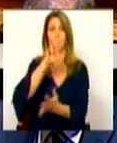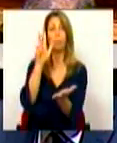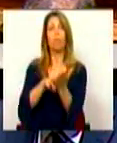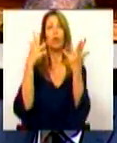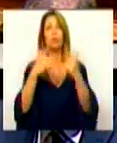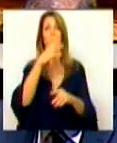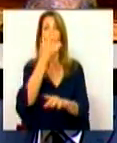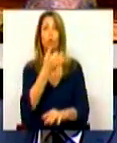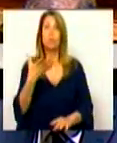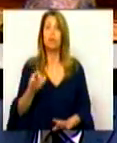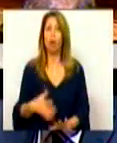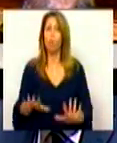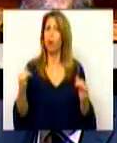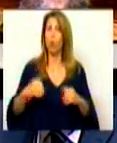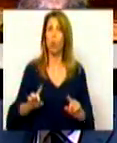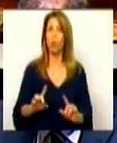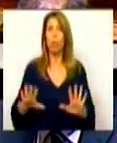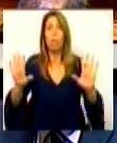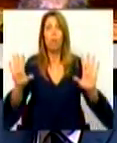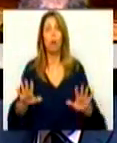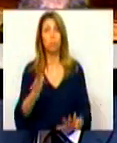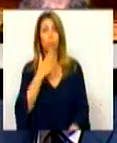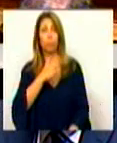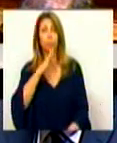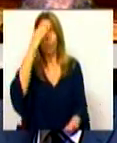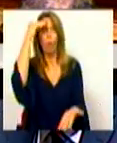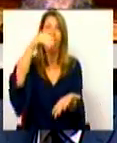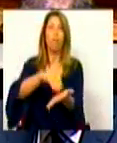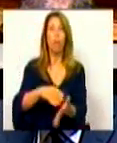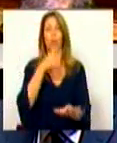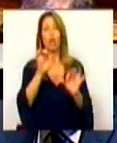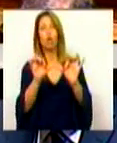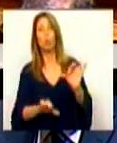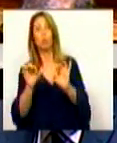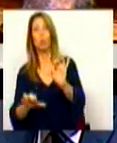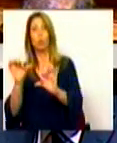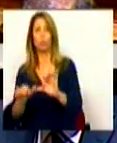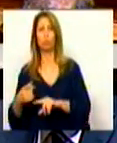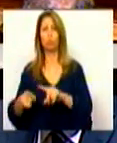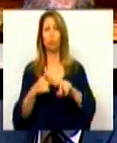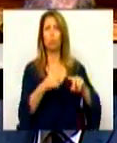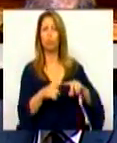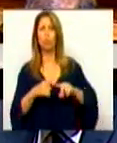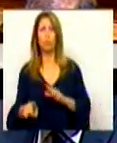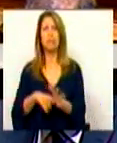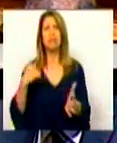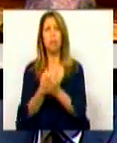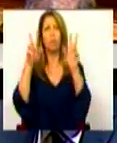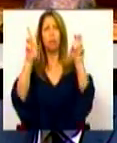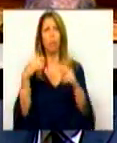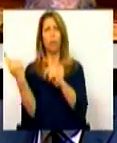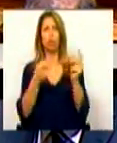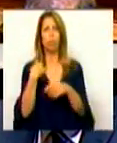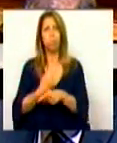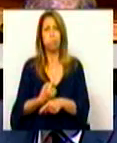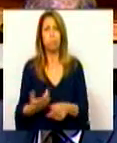pelo menos, não estão sempre a inventar um discurso diferente de cada vez que discutimos estas matérias. Já a posição do